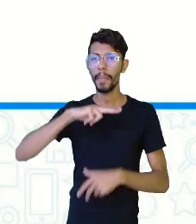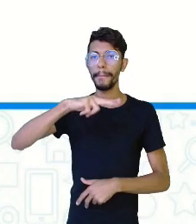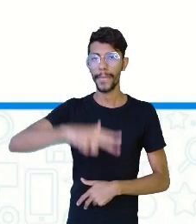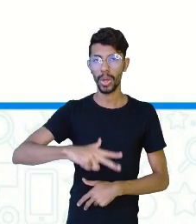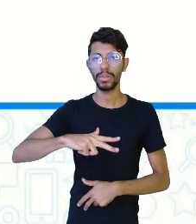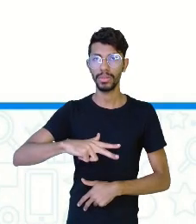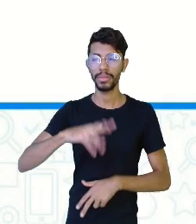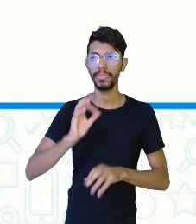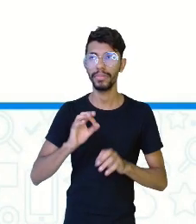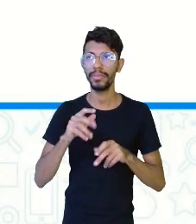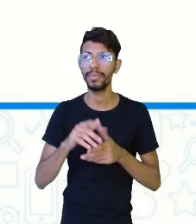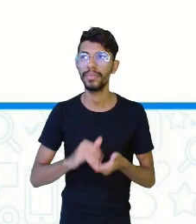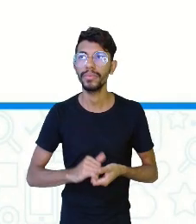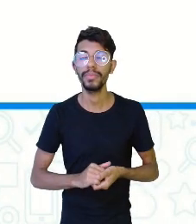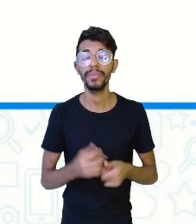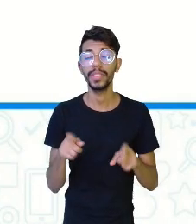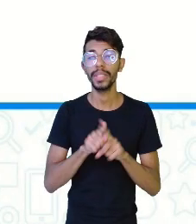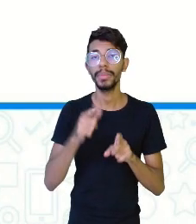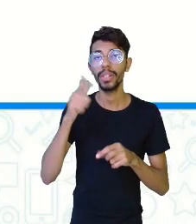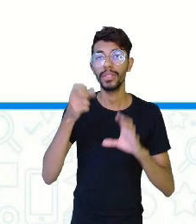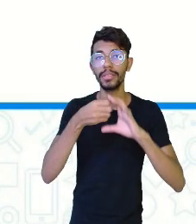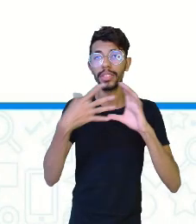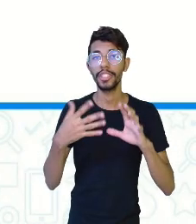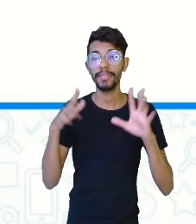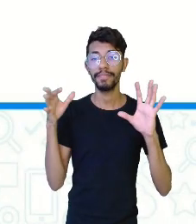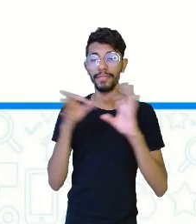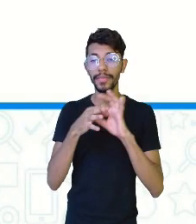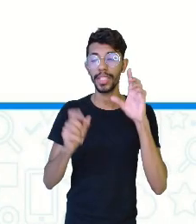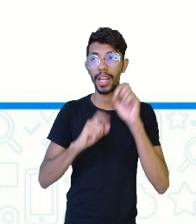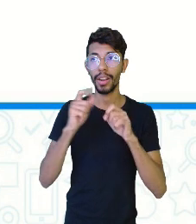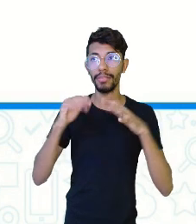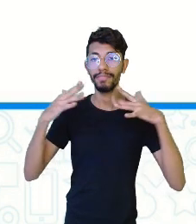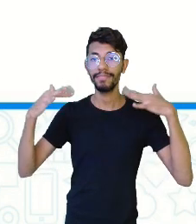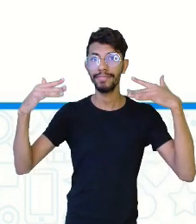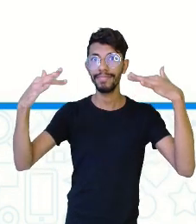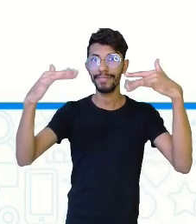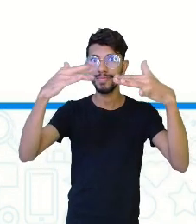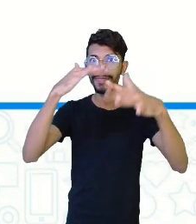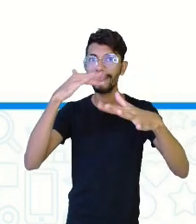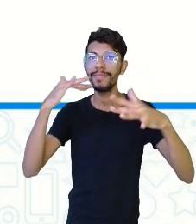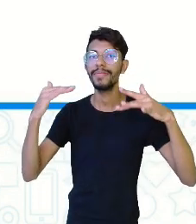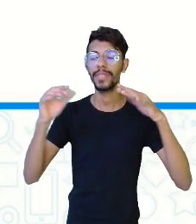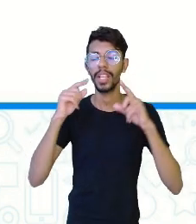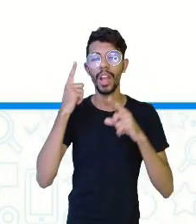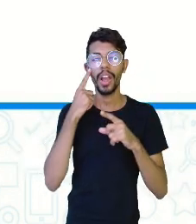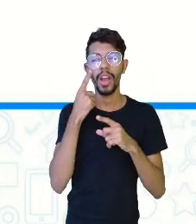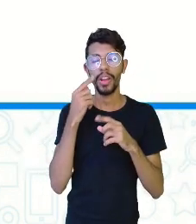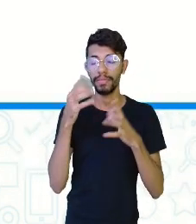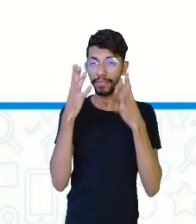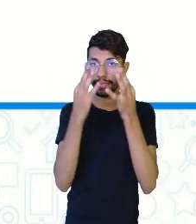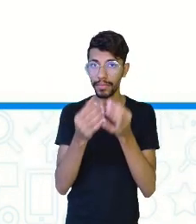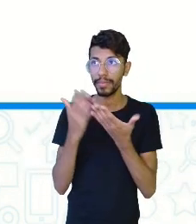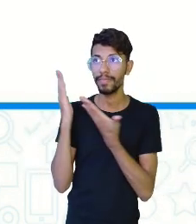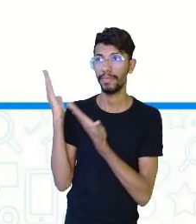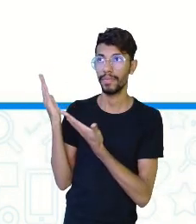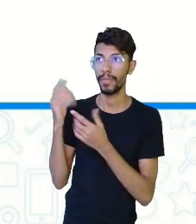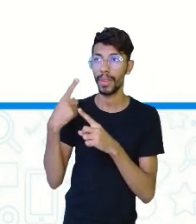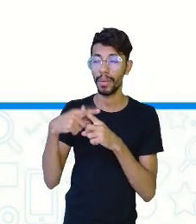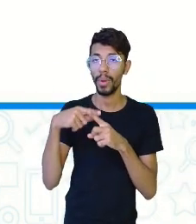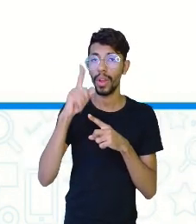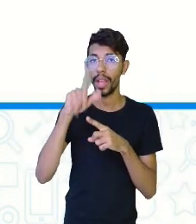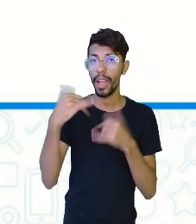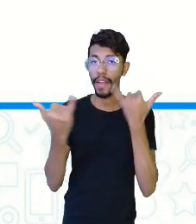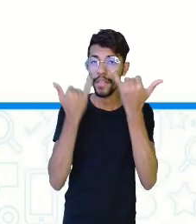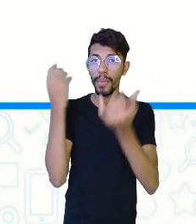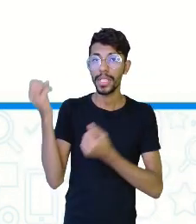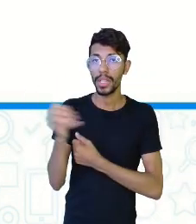peculiar dessa região é em relação ao clima. Você vai ficar bem atento a isso que eu vou explicar agora, tá certo? Que é uma informação nova,